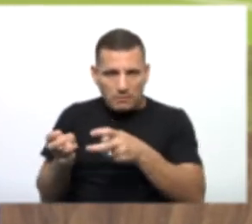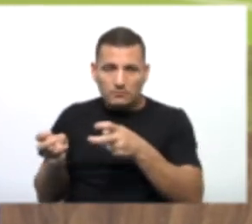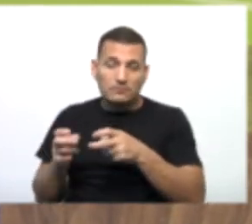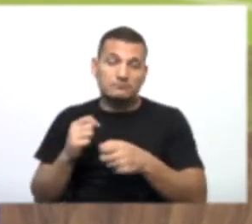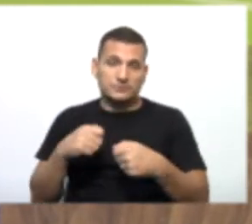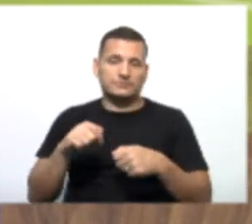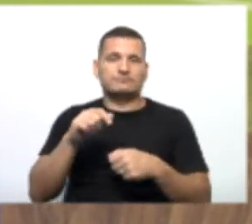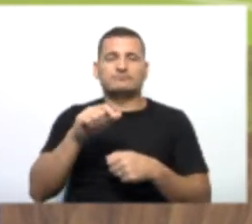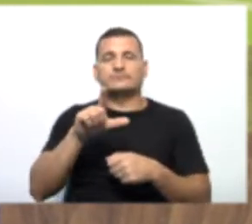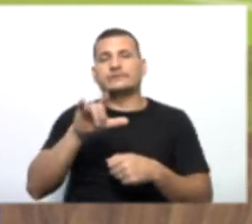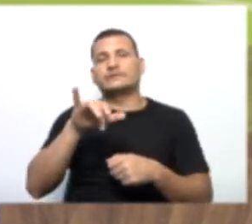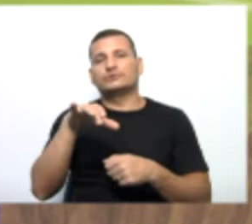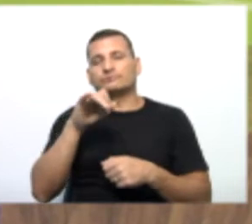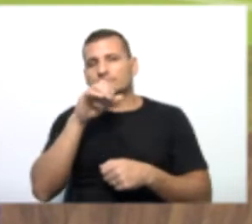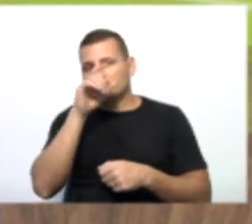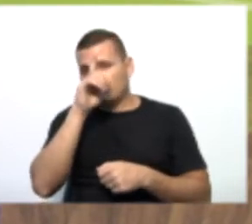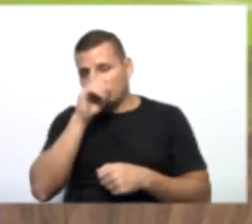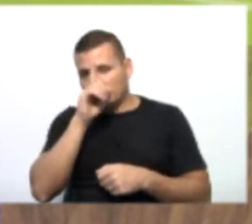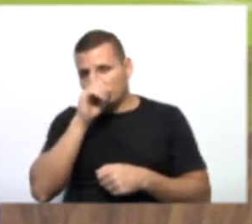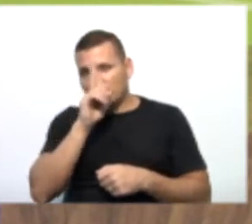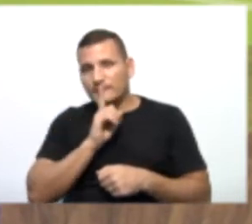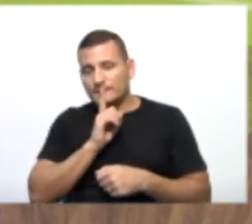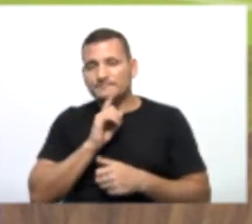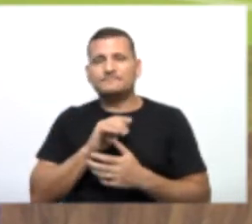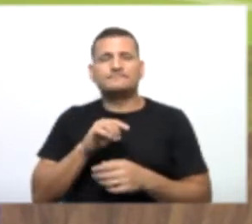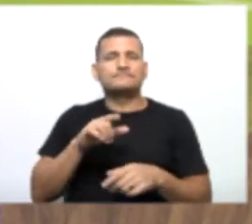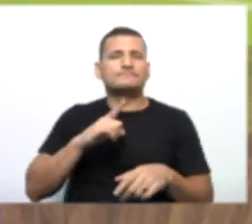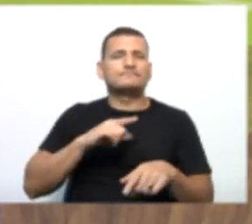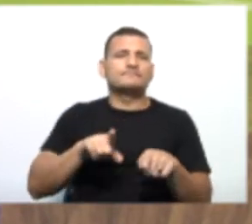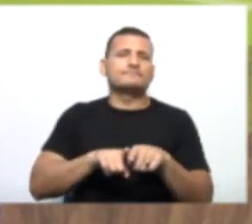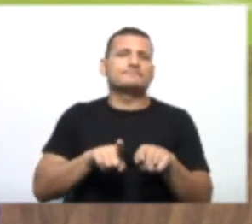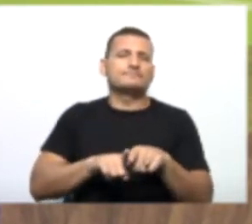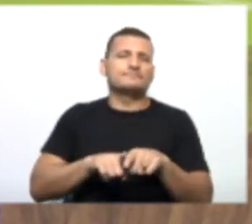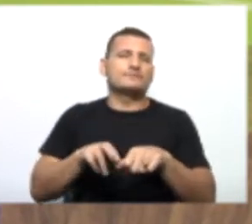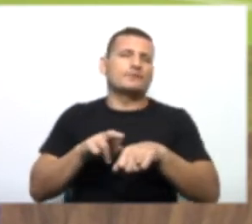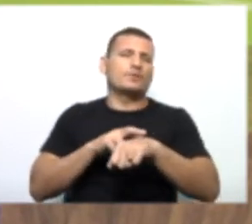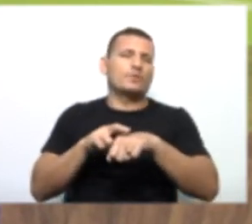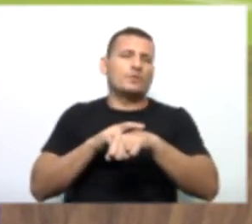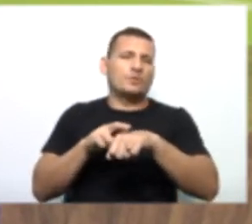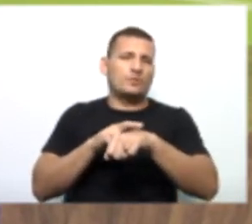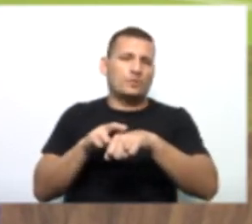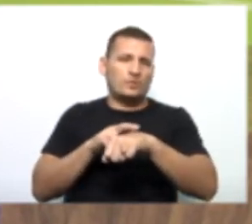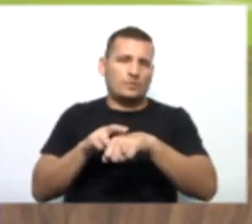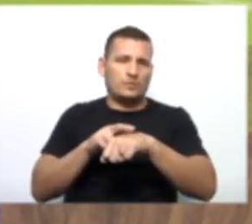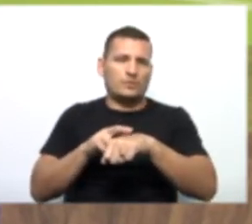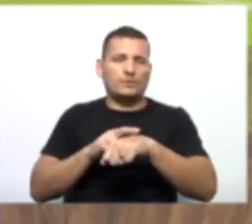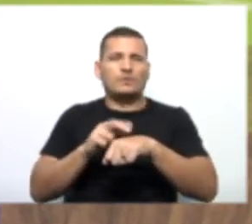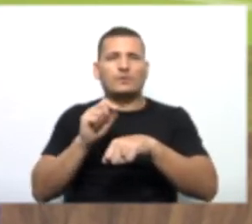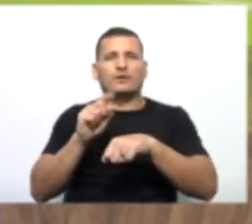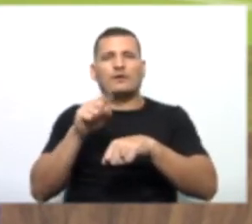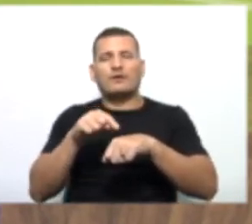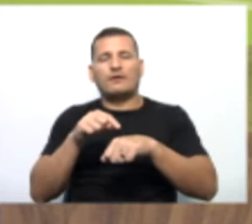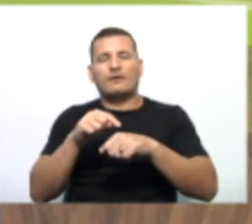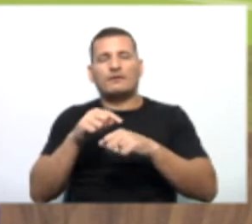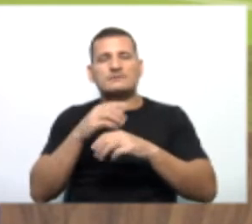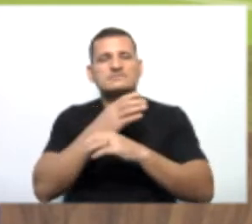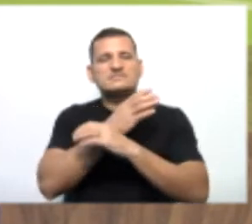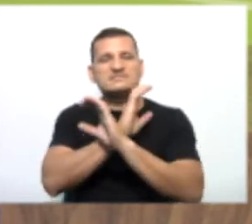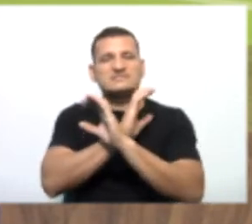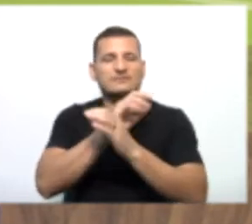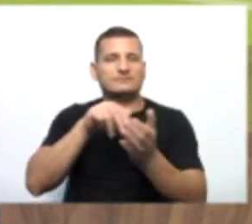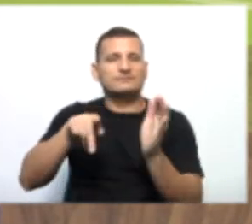Nós temos a lixeira cinza também, a roxa que é resíduos radioativos. Olha aí, na cooperativa mineral